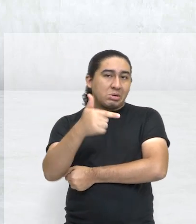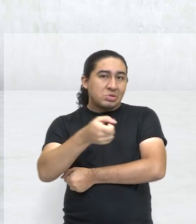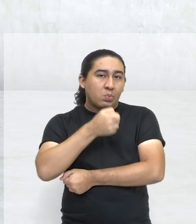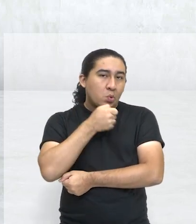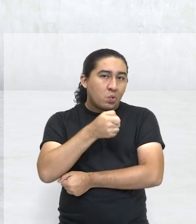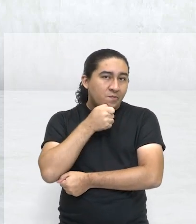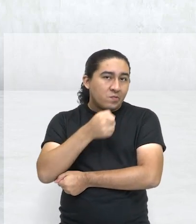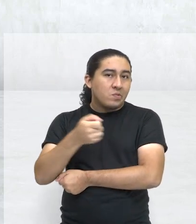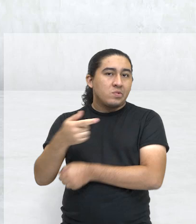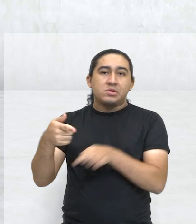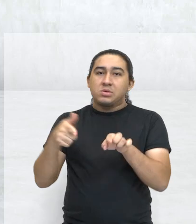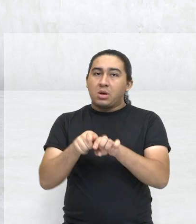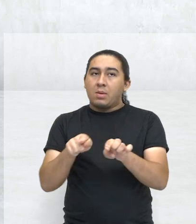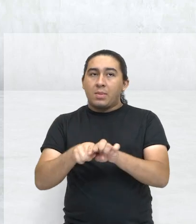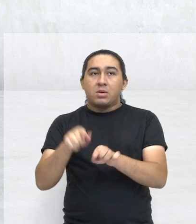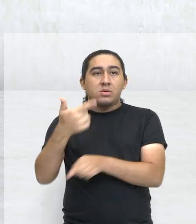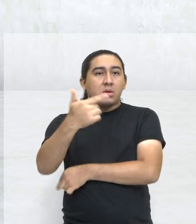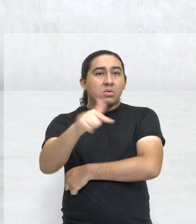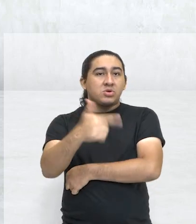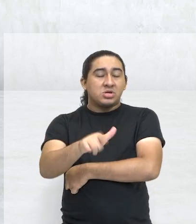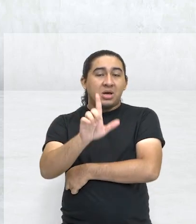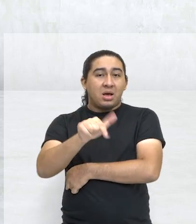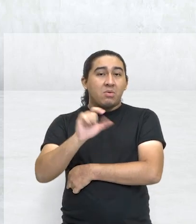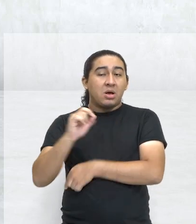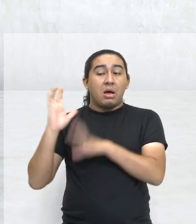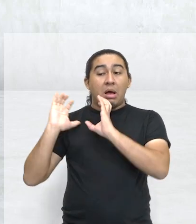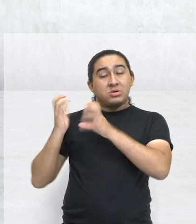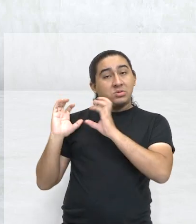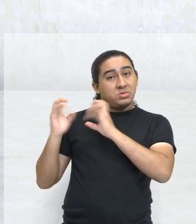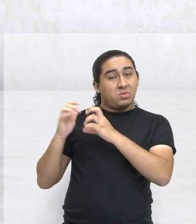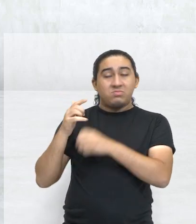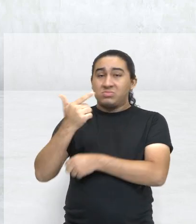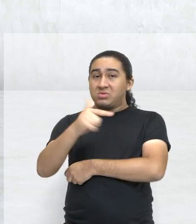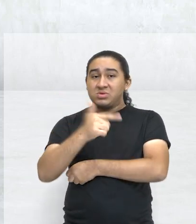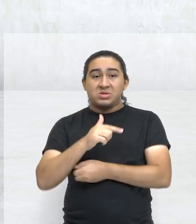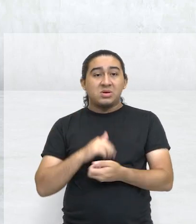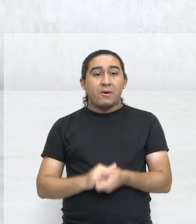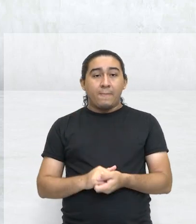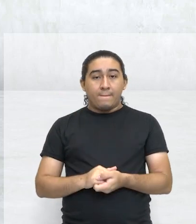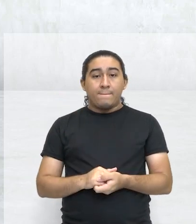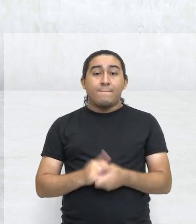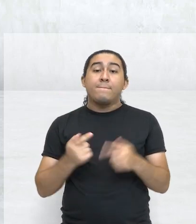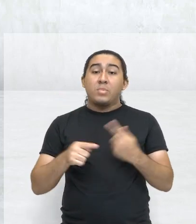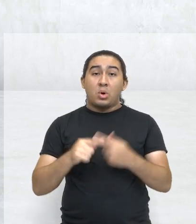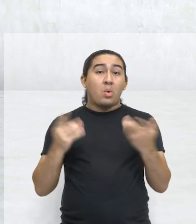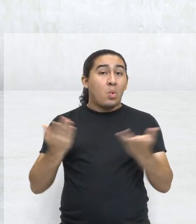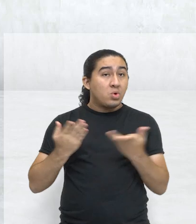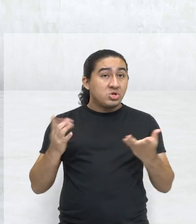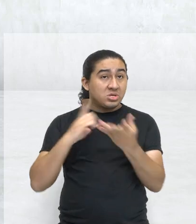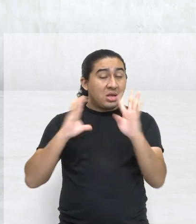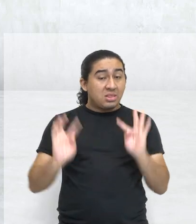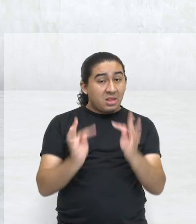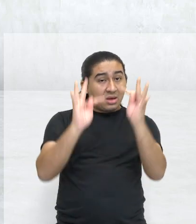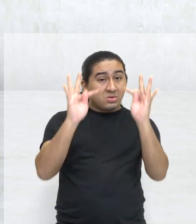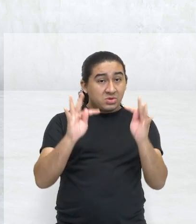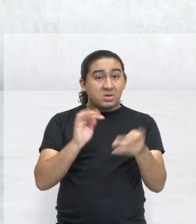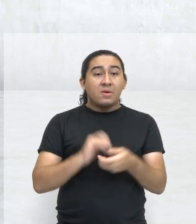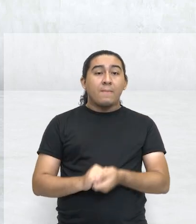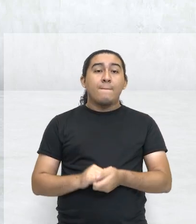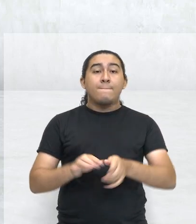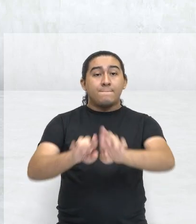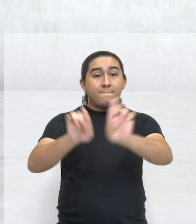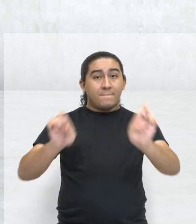foi construído o Teatro Amazonas, nós não tínhamos a questão da luz elétrica, nós não tínhamos microfone, nós